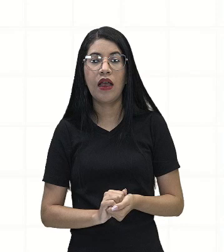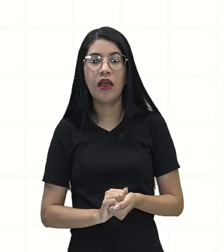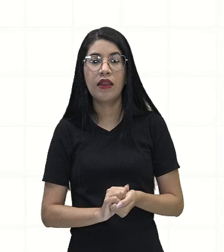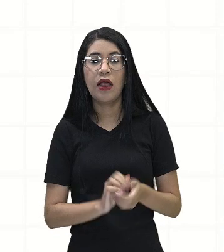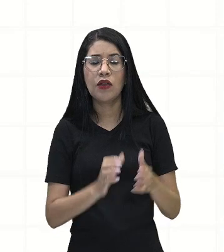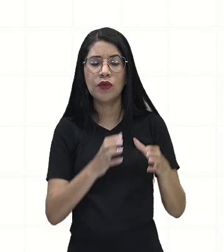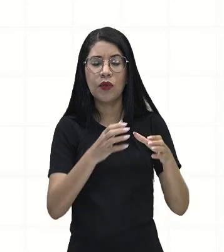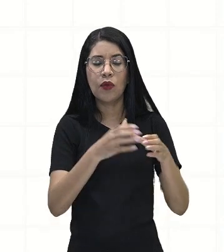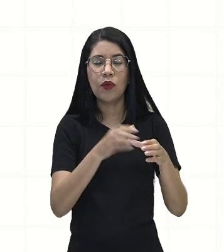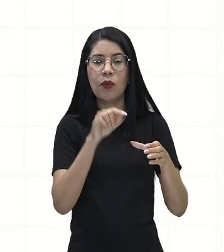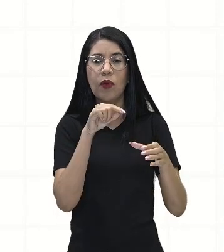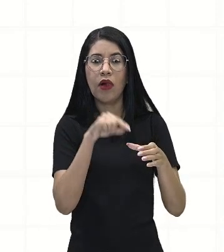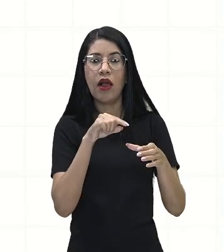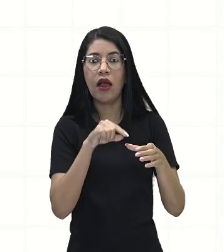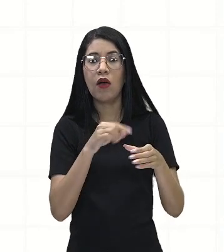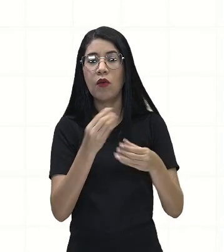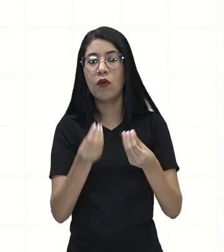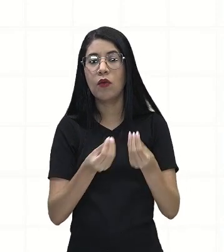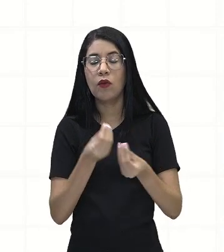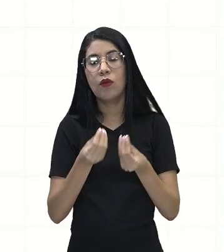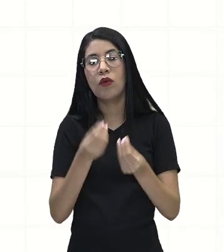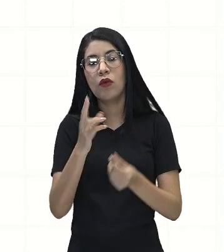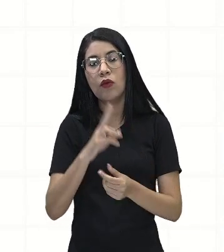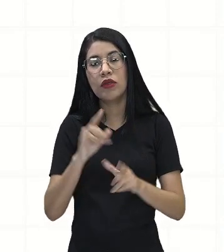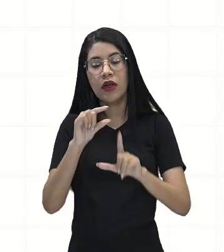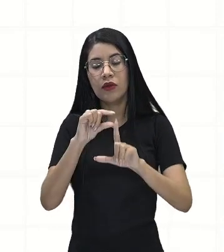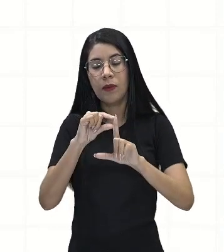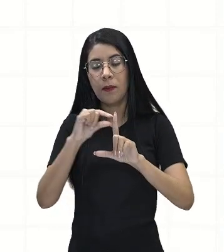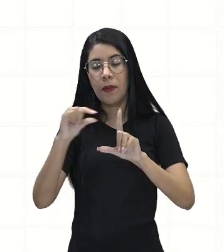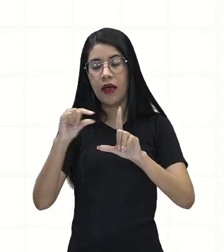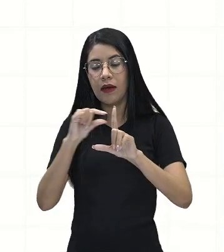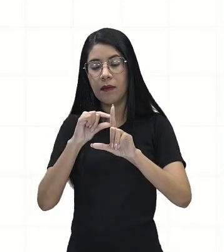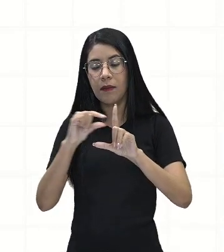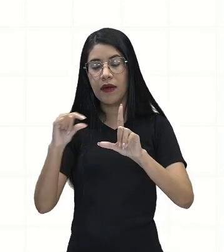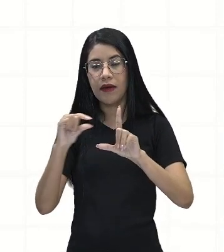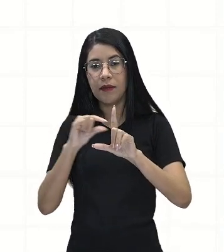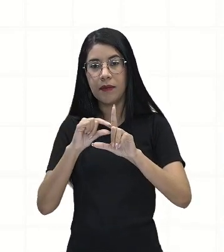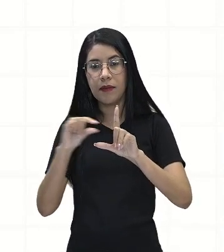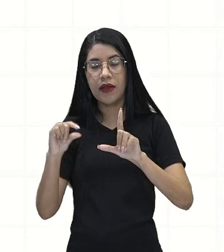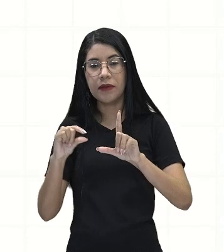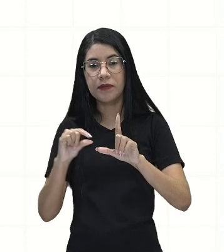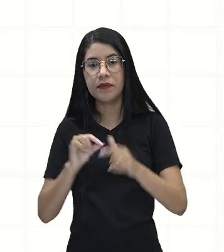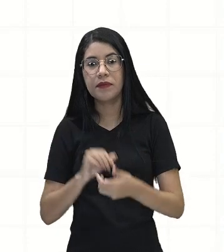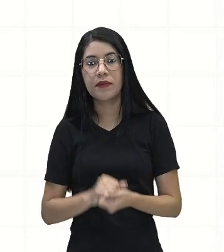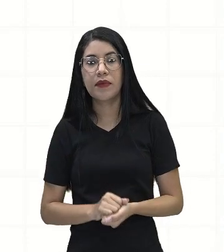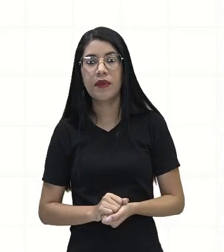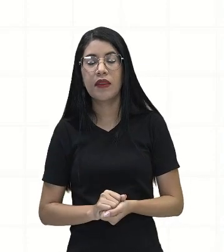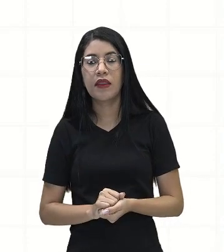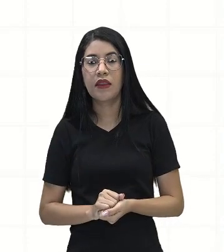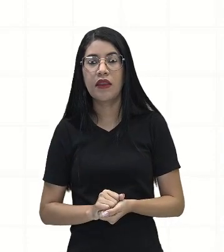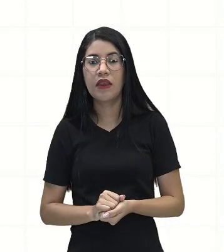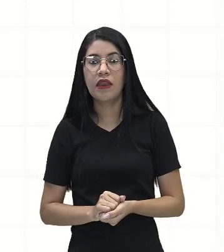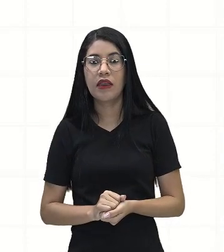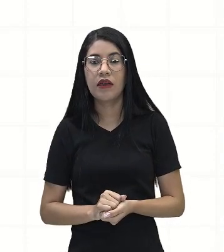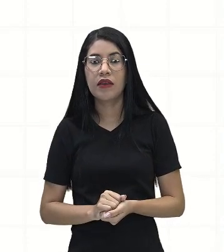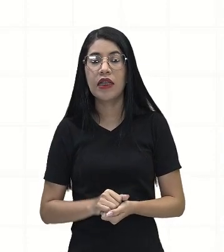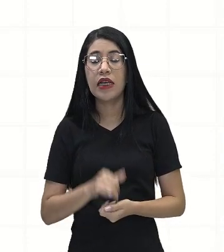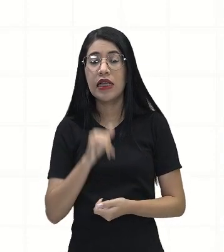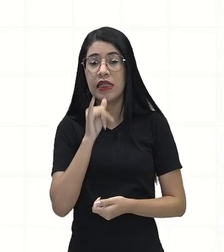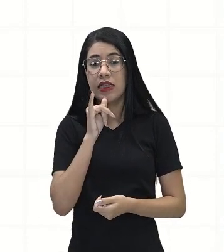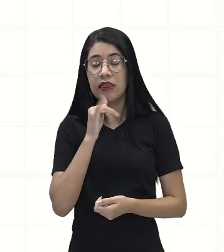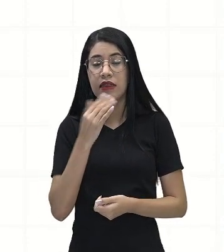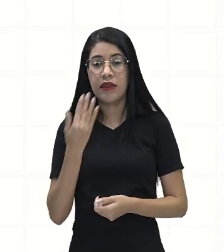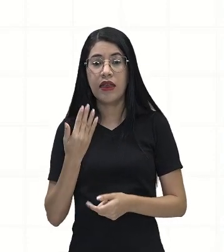amostra utilizando retângulos. No caso aqui do gráfico de barras, os retângulos, eles já se encontram